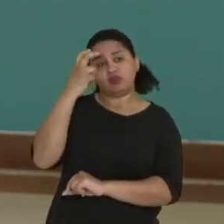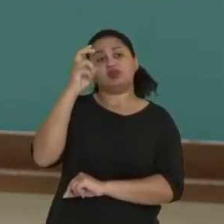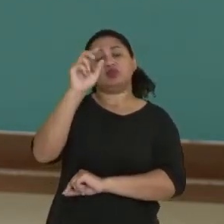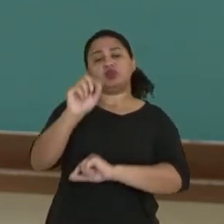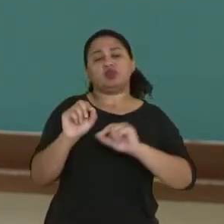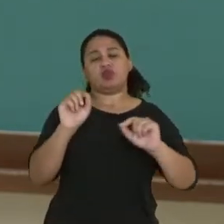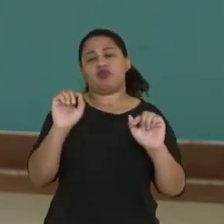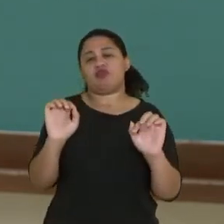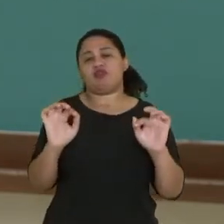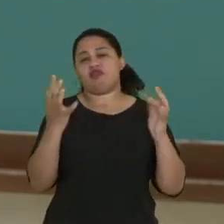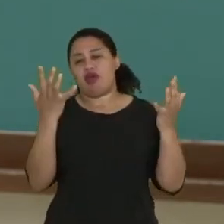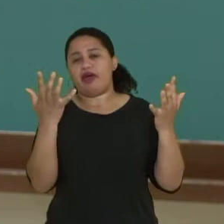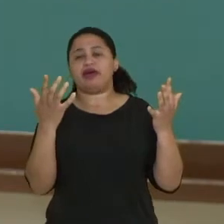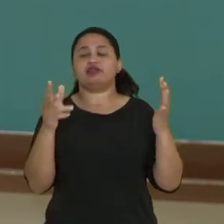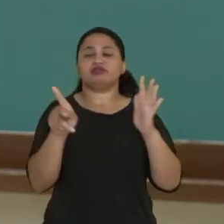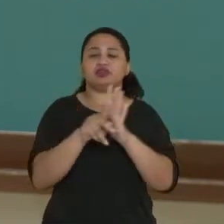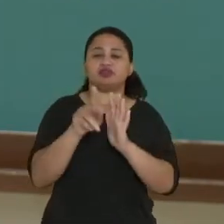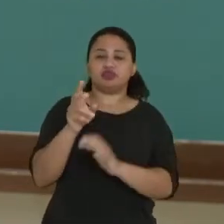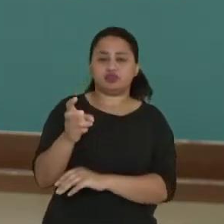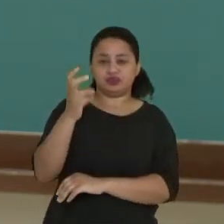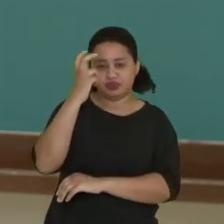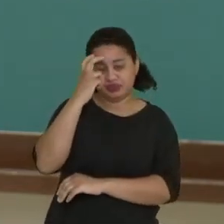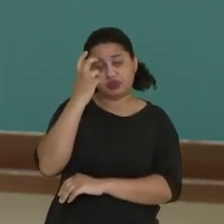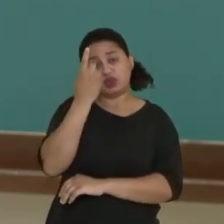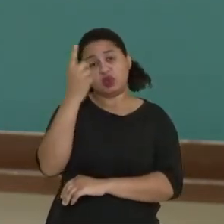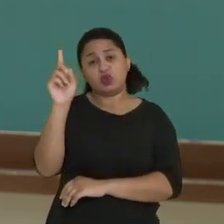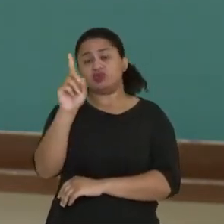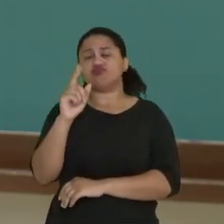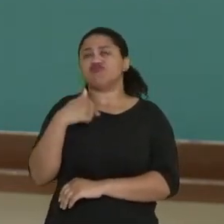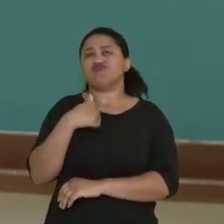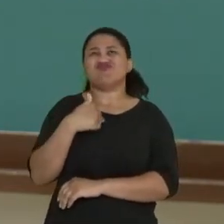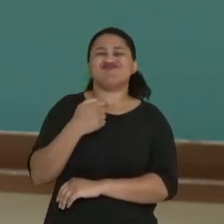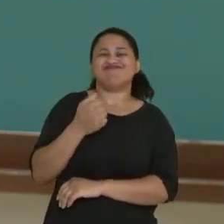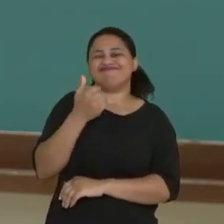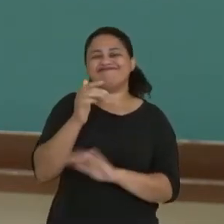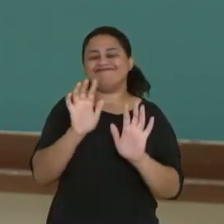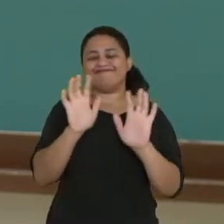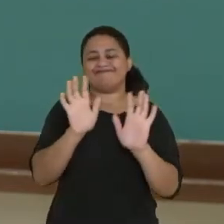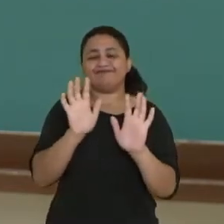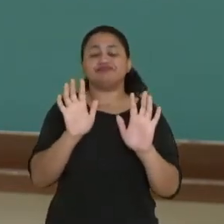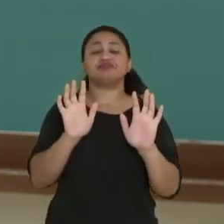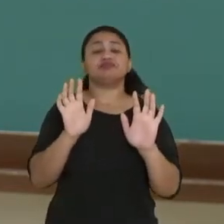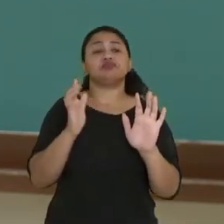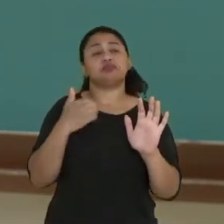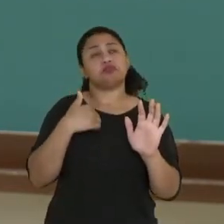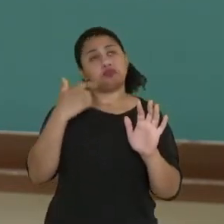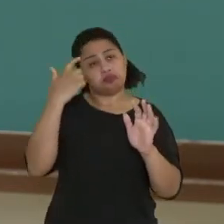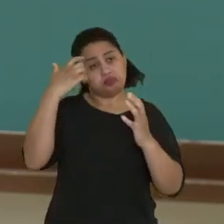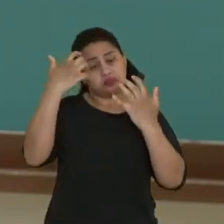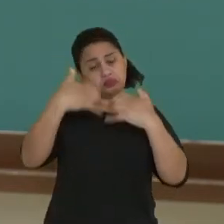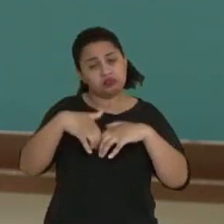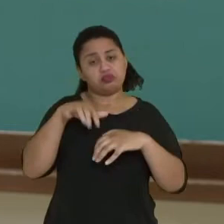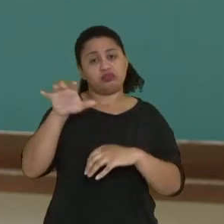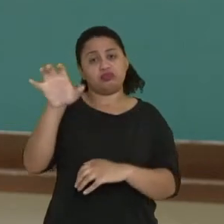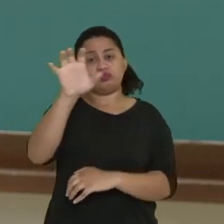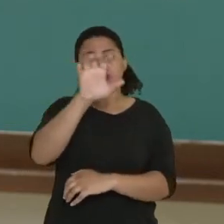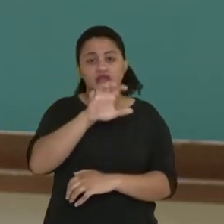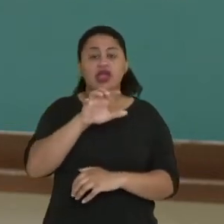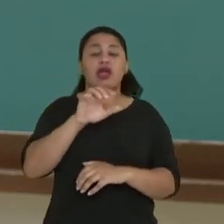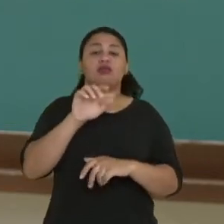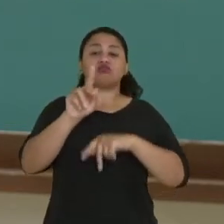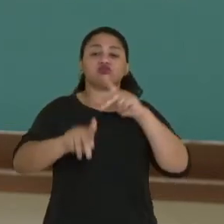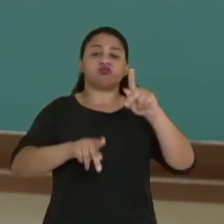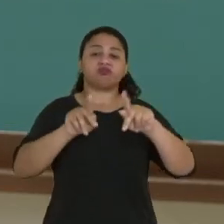de festivais, de cultura mesmo. Outros não tanto, Eu acredito que regiões assim mais